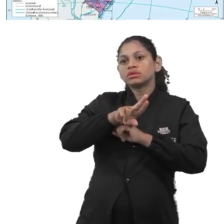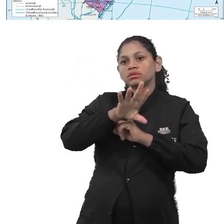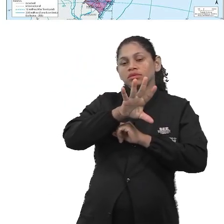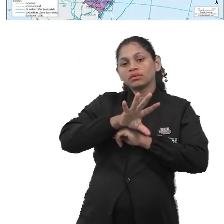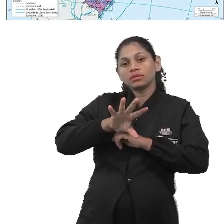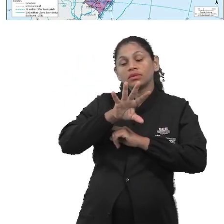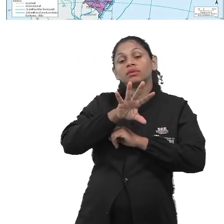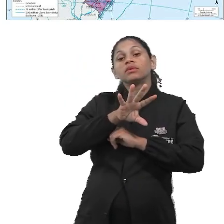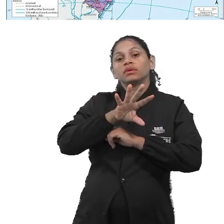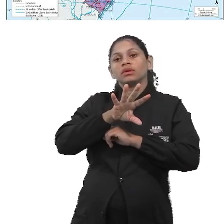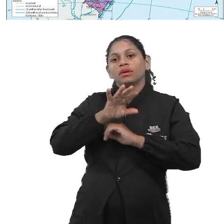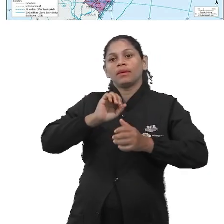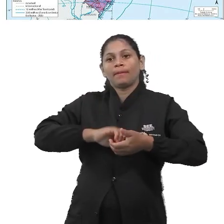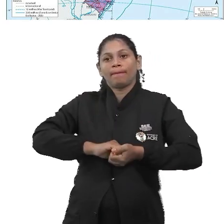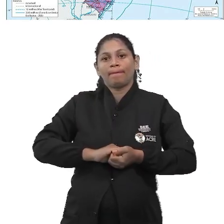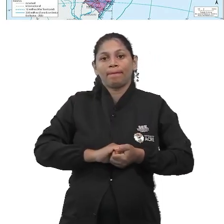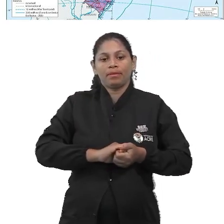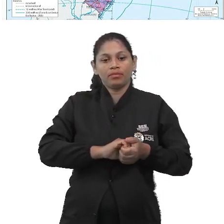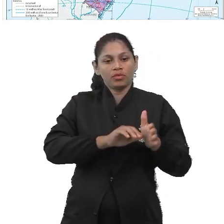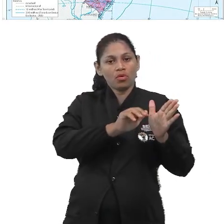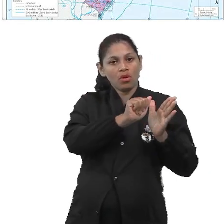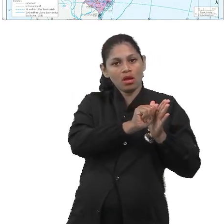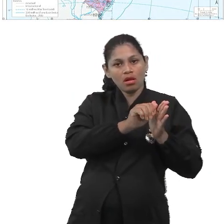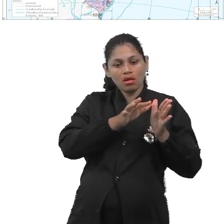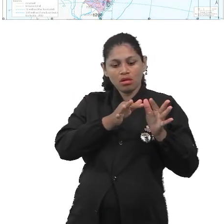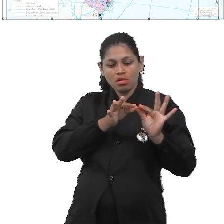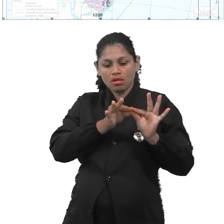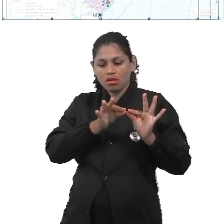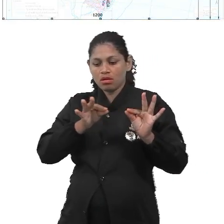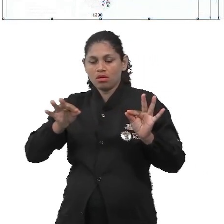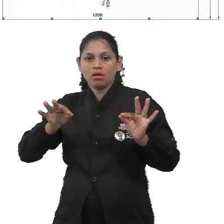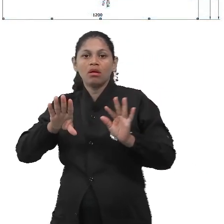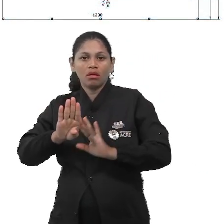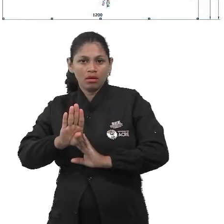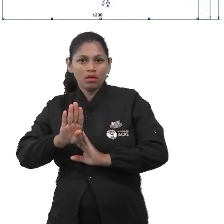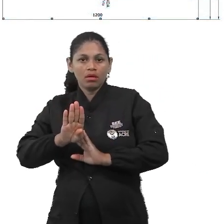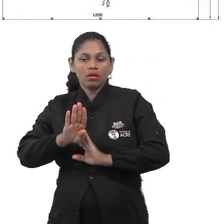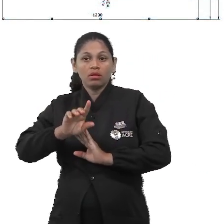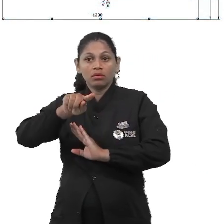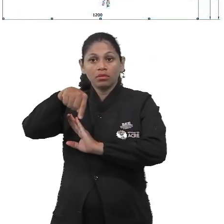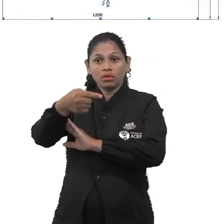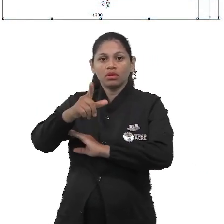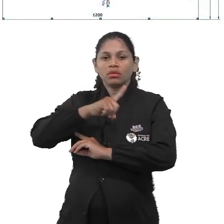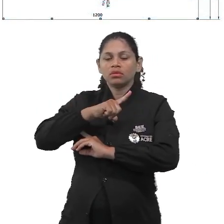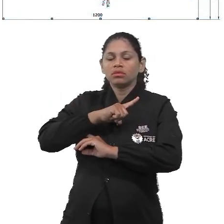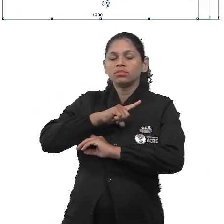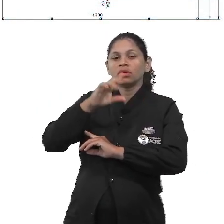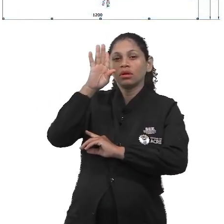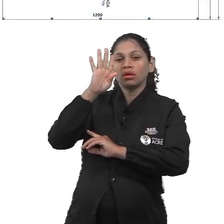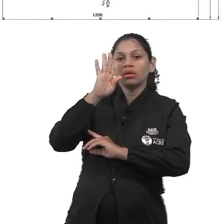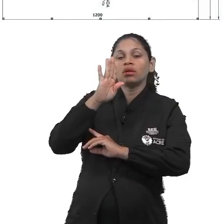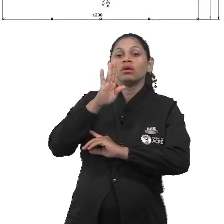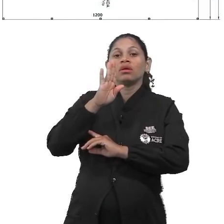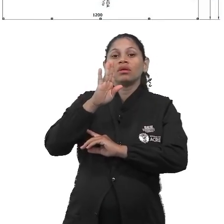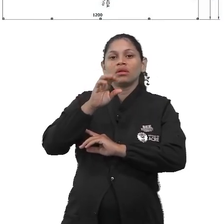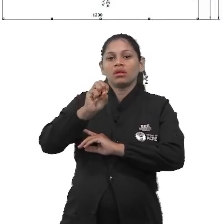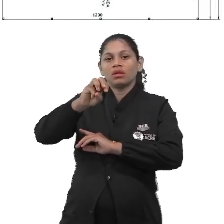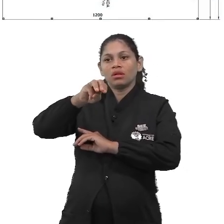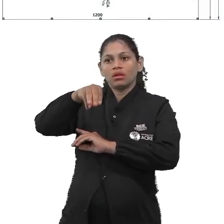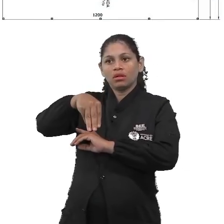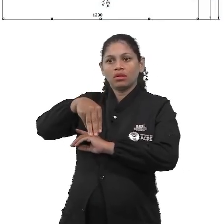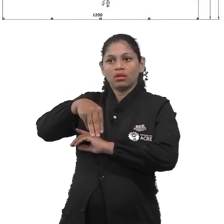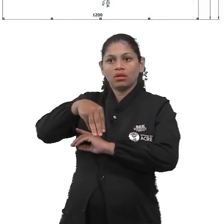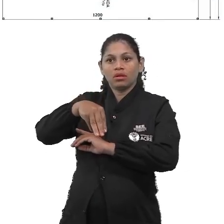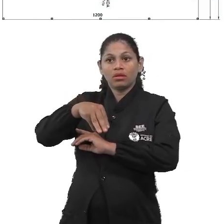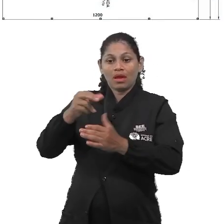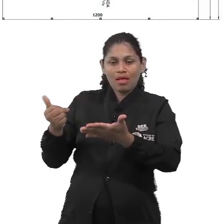distância do ponto A ao ponto B. No próximo item, a gente tem aqui a ideia da maquete, né? Maquete não, eu quero falar toda hora